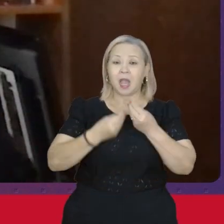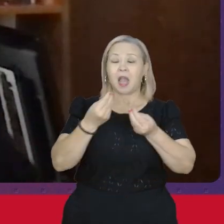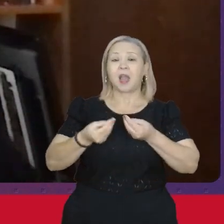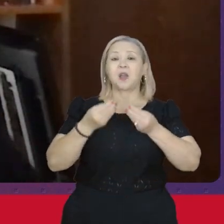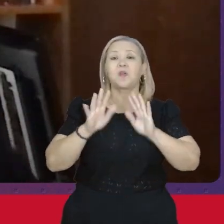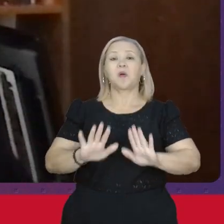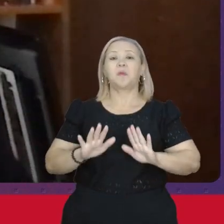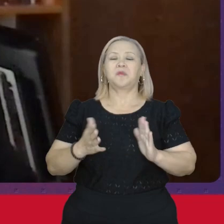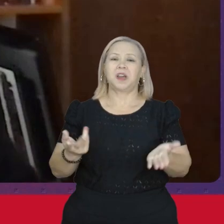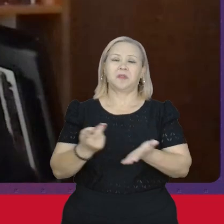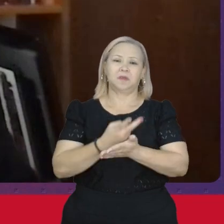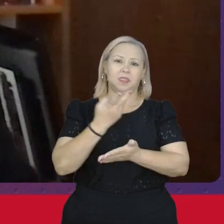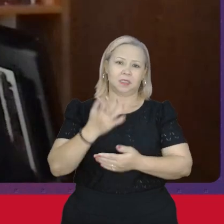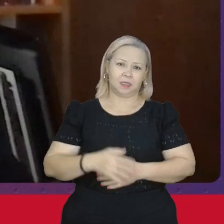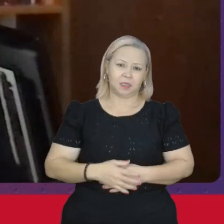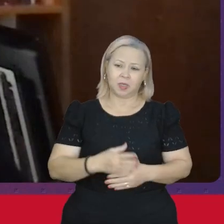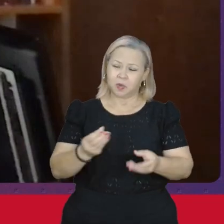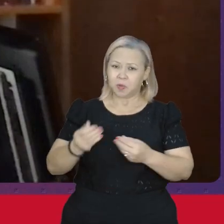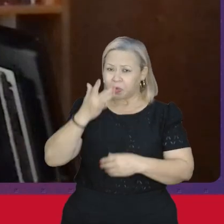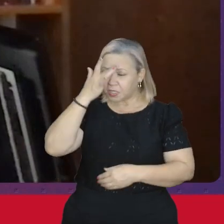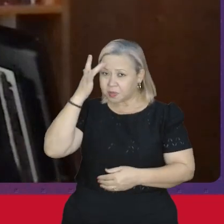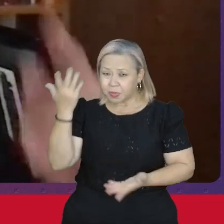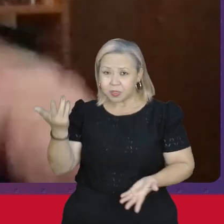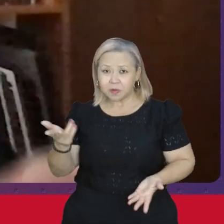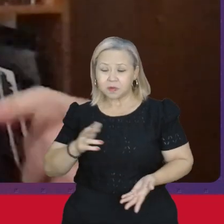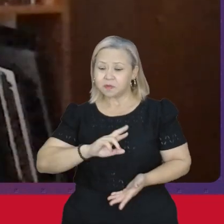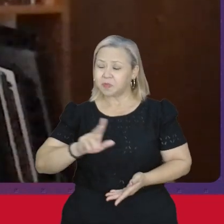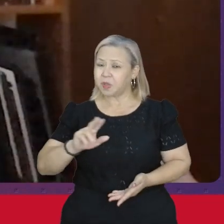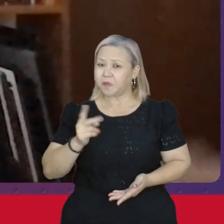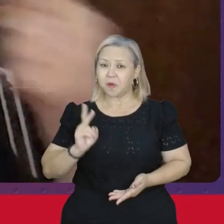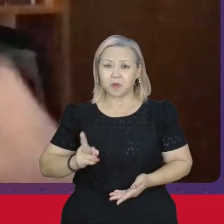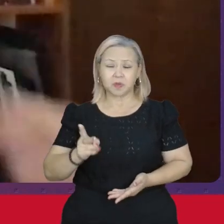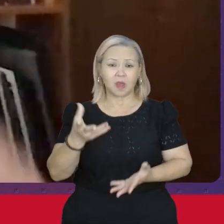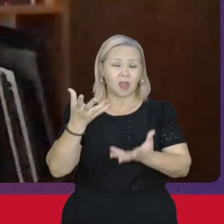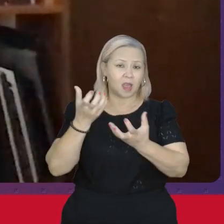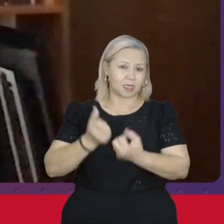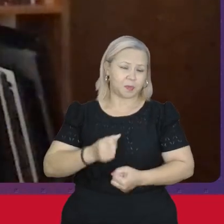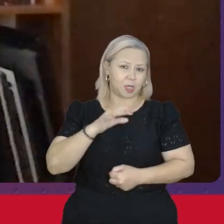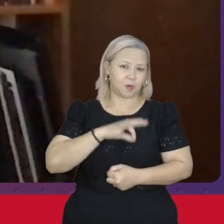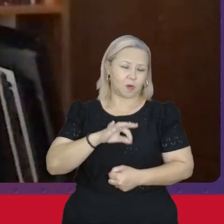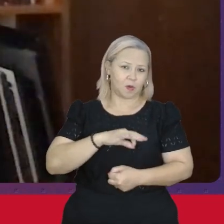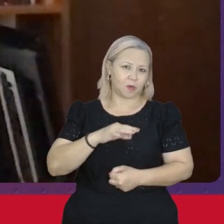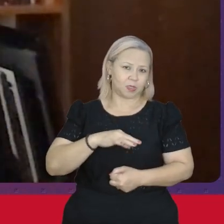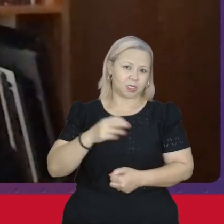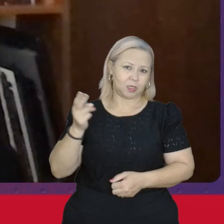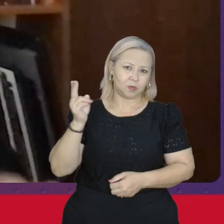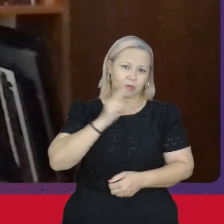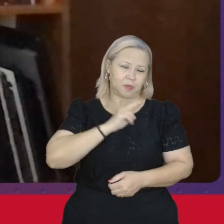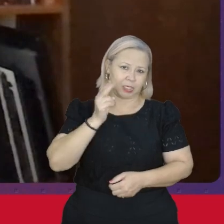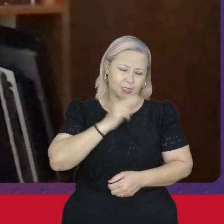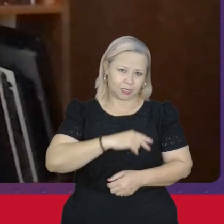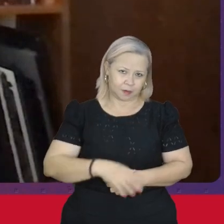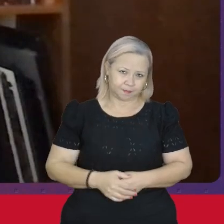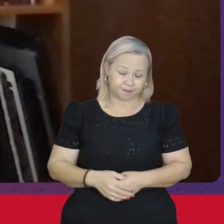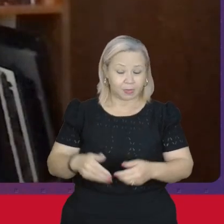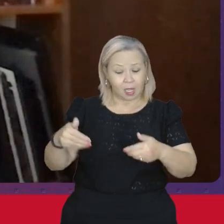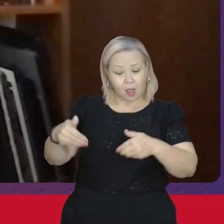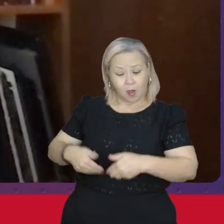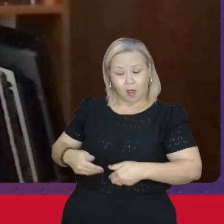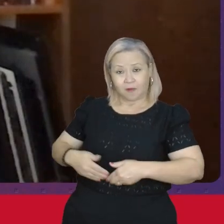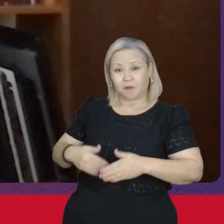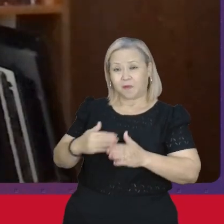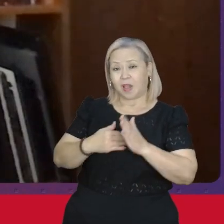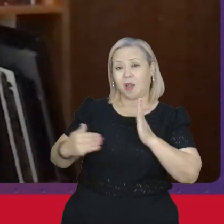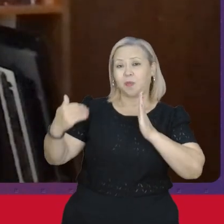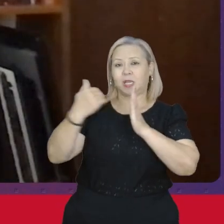tem muita gente que não vai mesmo continuar recebendo e, portanto, é provável que a fome vá aumentar ainda mais no